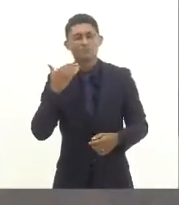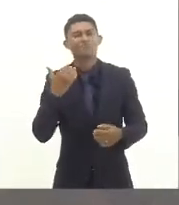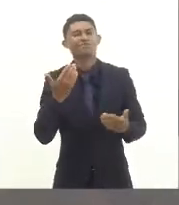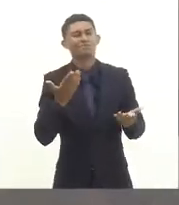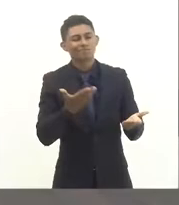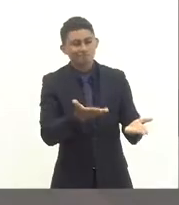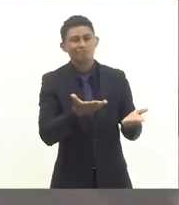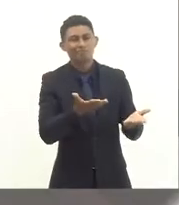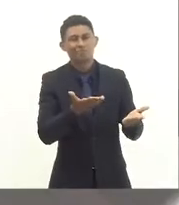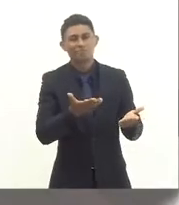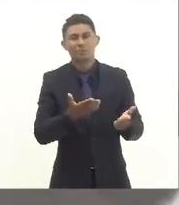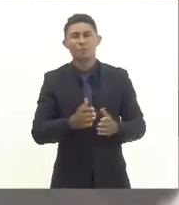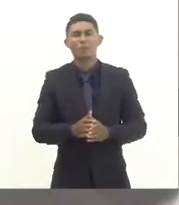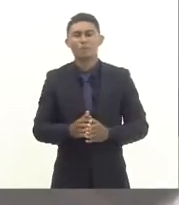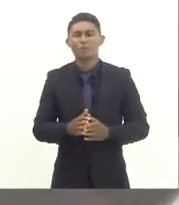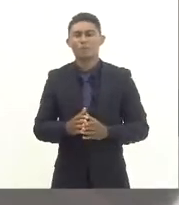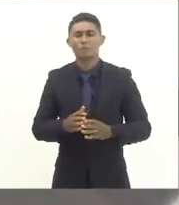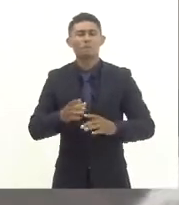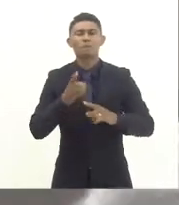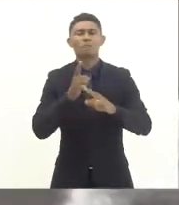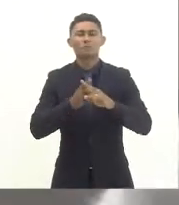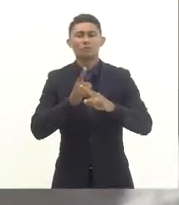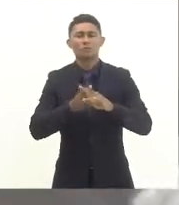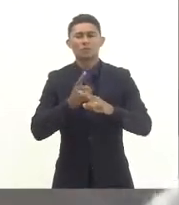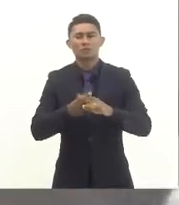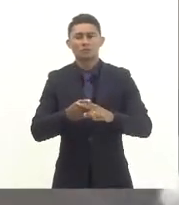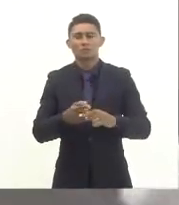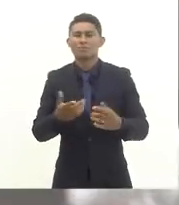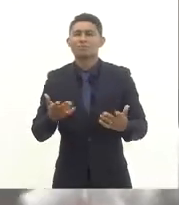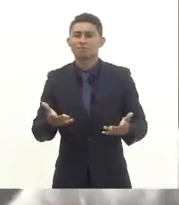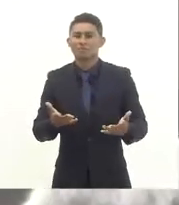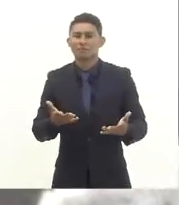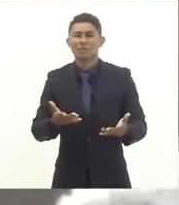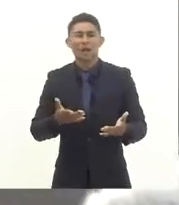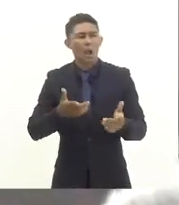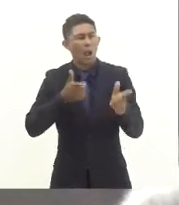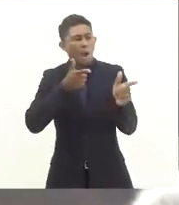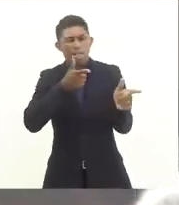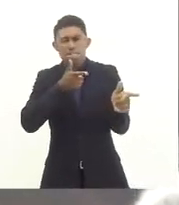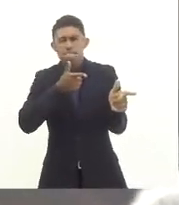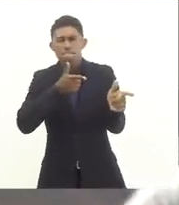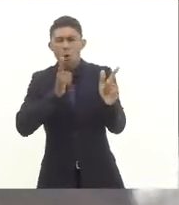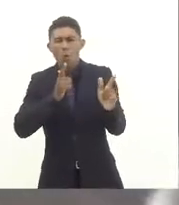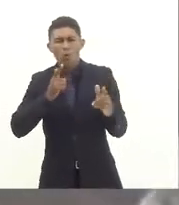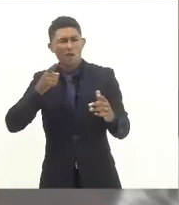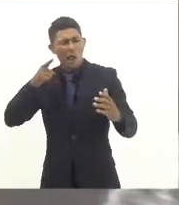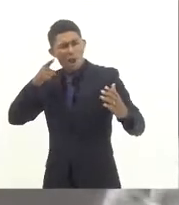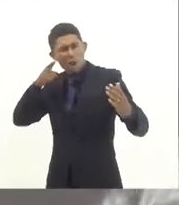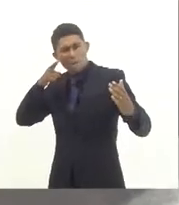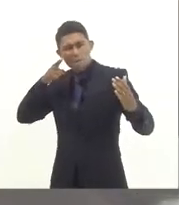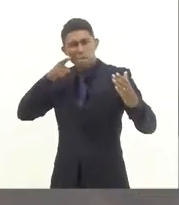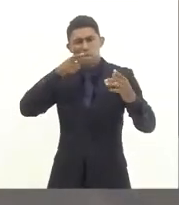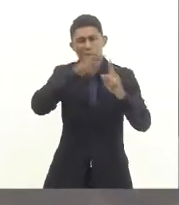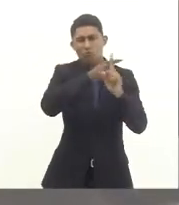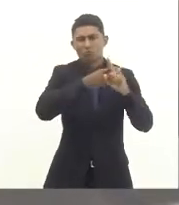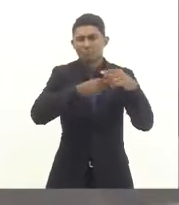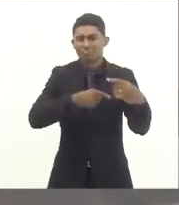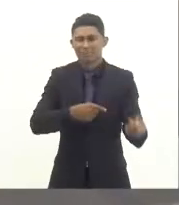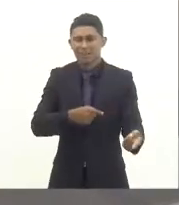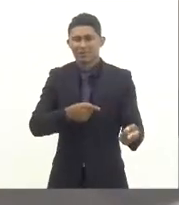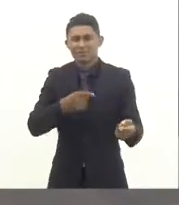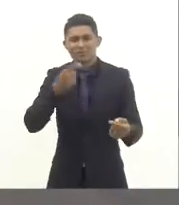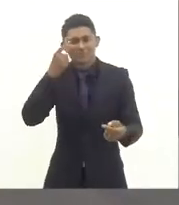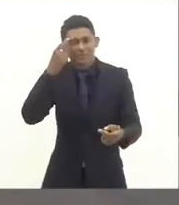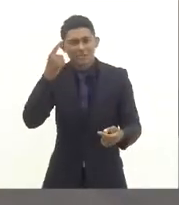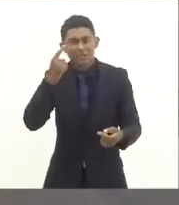fatídica folclórica lendária bala perdida que se acha no corpo